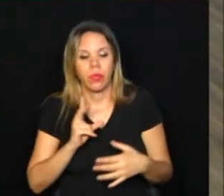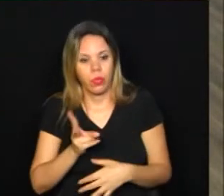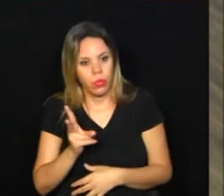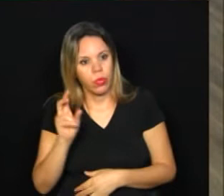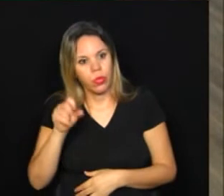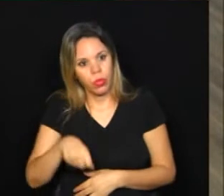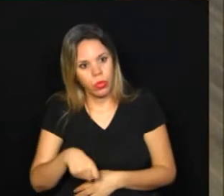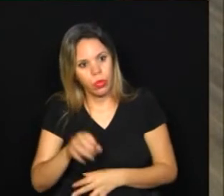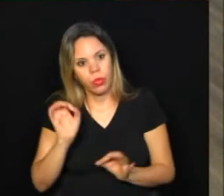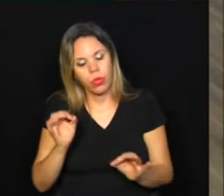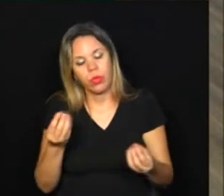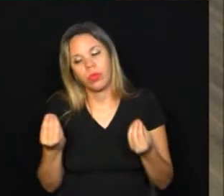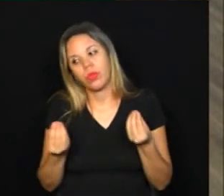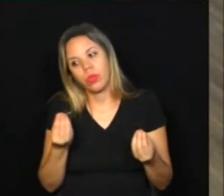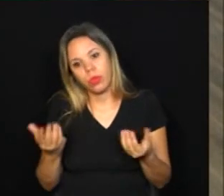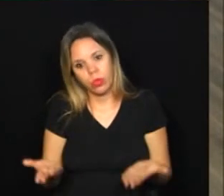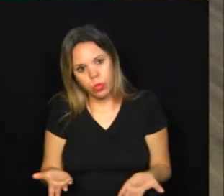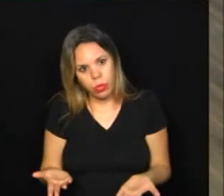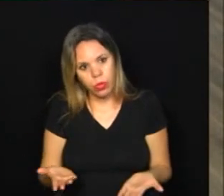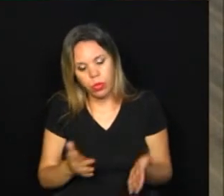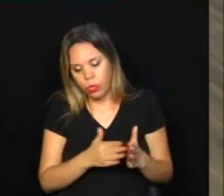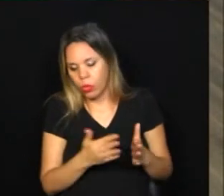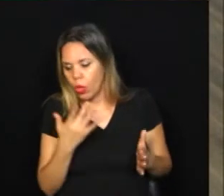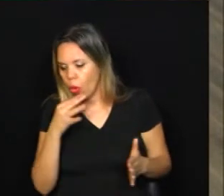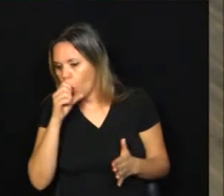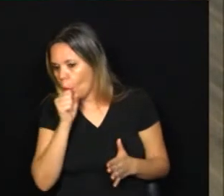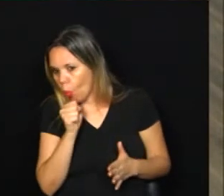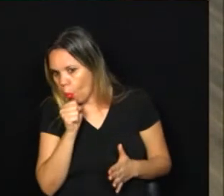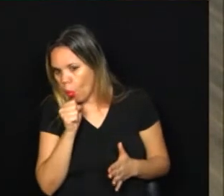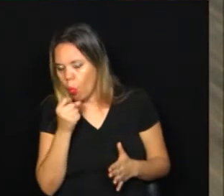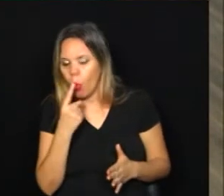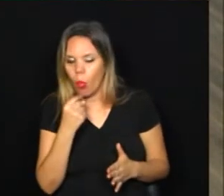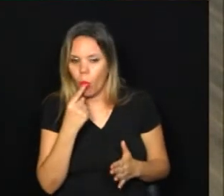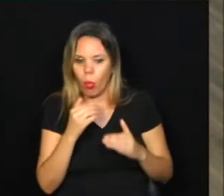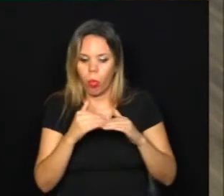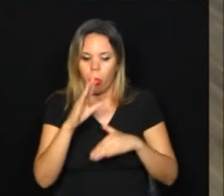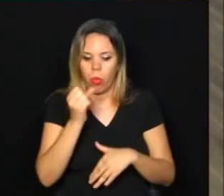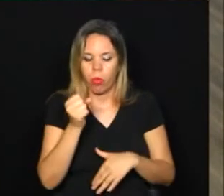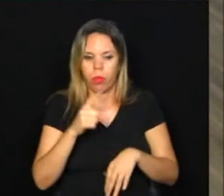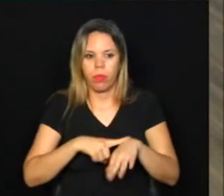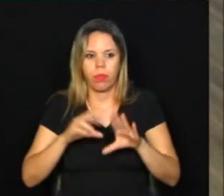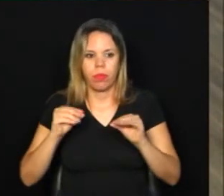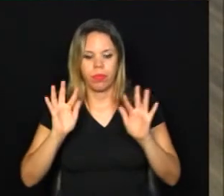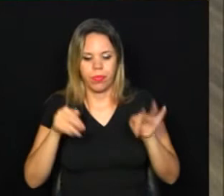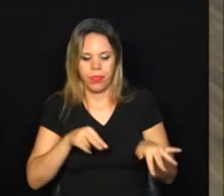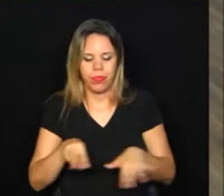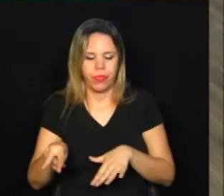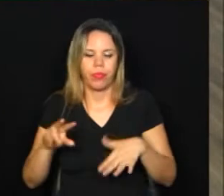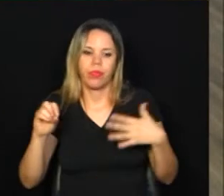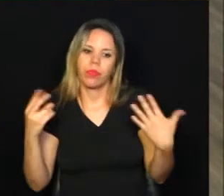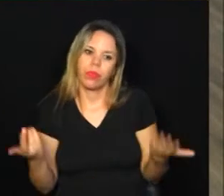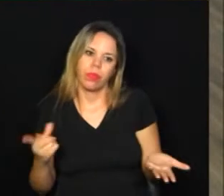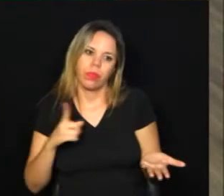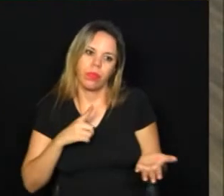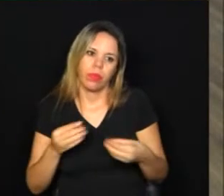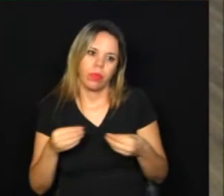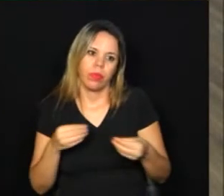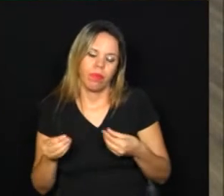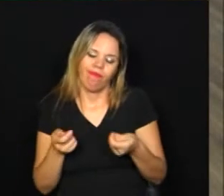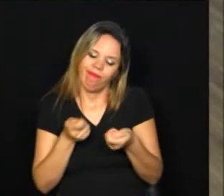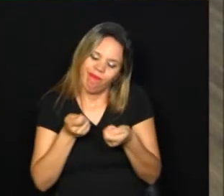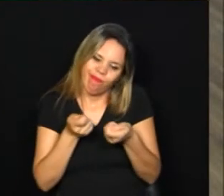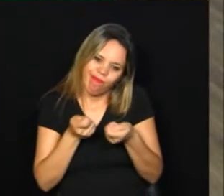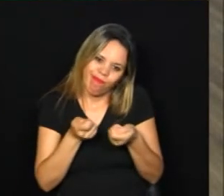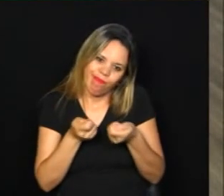permanecer da forma como está, fase laranja e fase vermelha acima das 8 horas da noite e fins de semana, ou se teremos uma